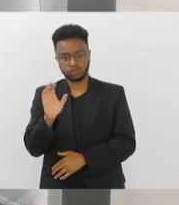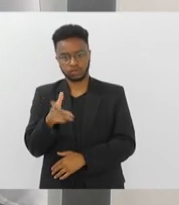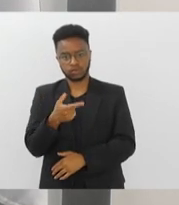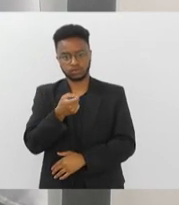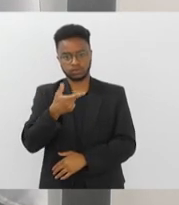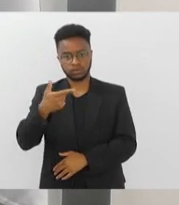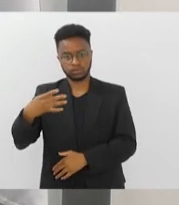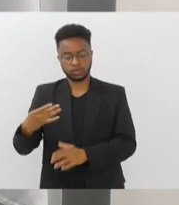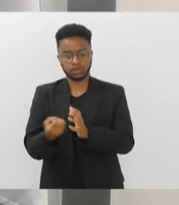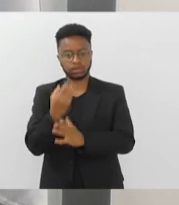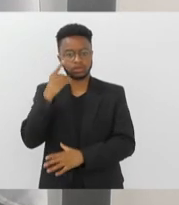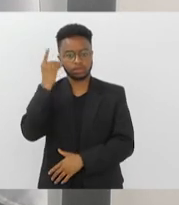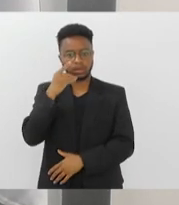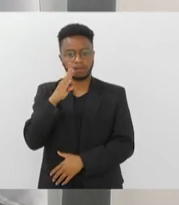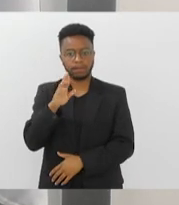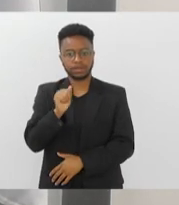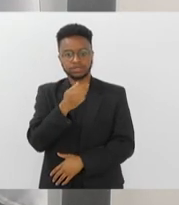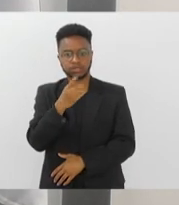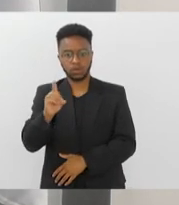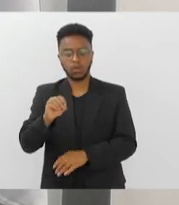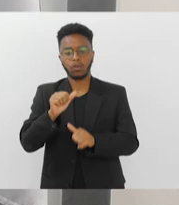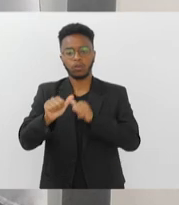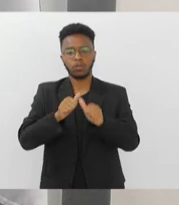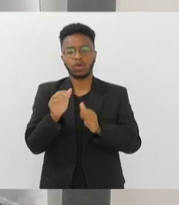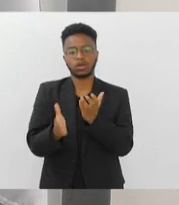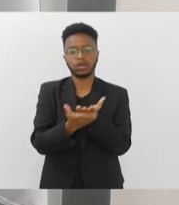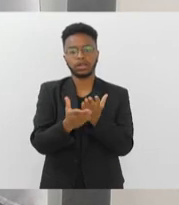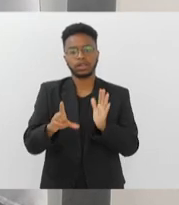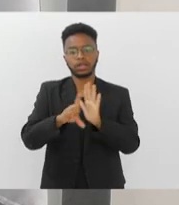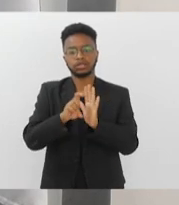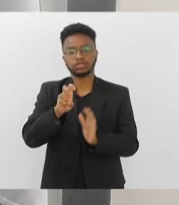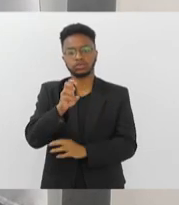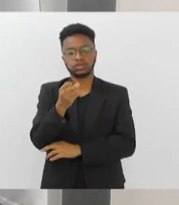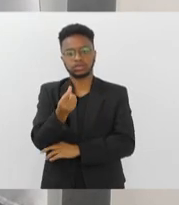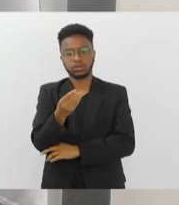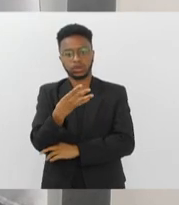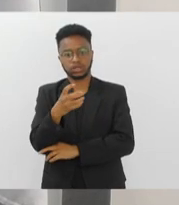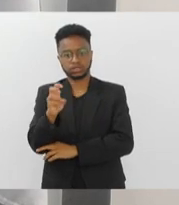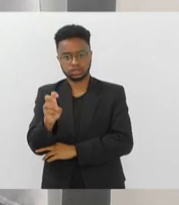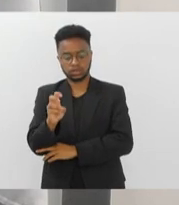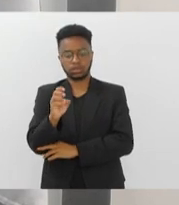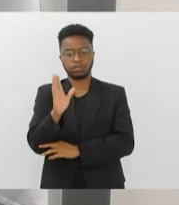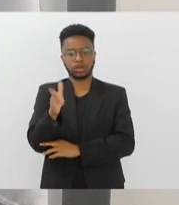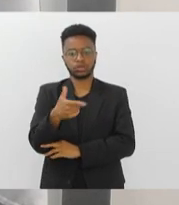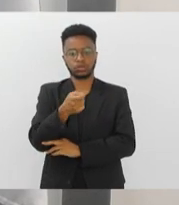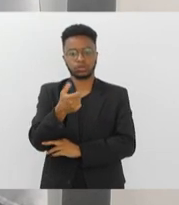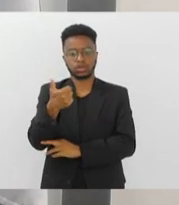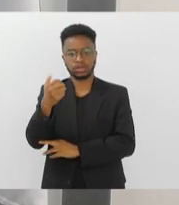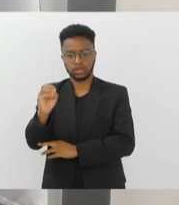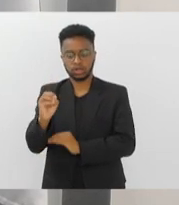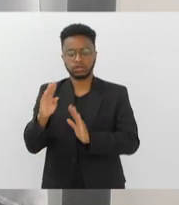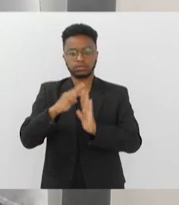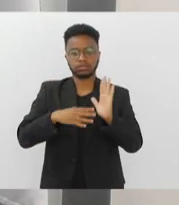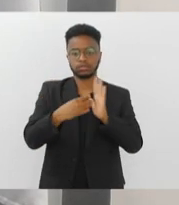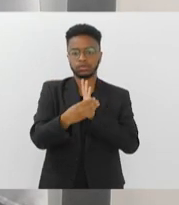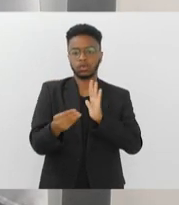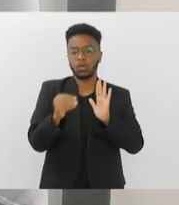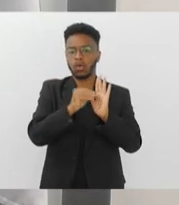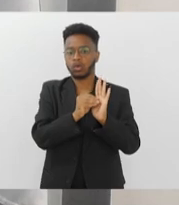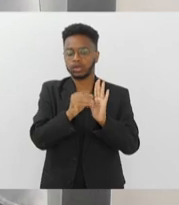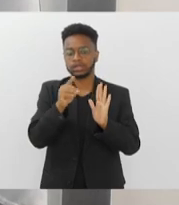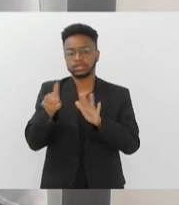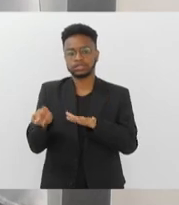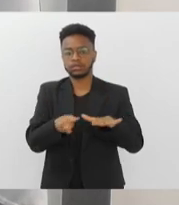autoria do deputado Brazão, que altera o anexo da lei 5.645 de 6 de janeiro de 2010, incluindo no calendário oficial do Estado do Rio de Janeiro a